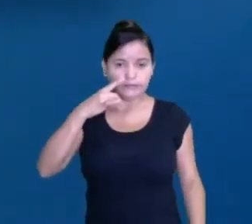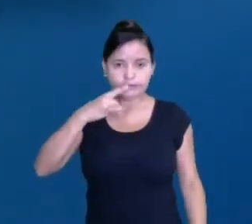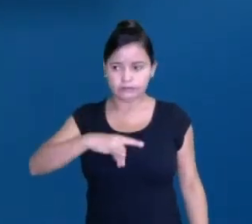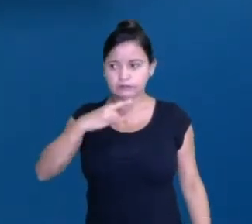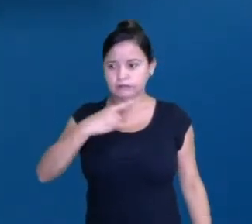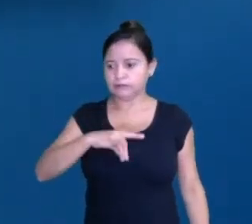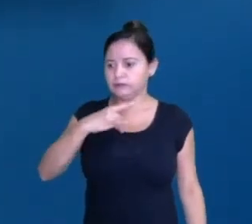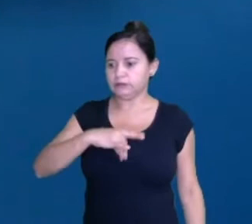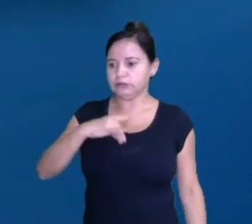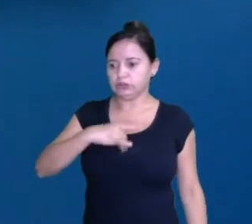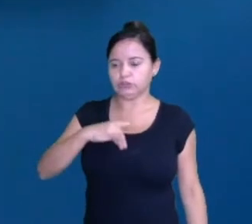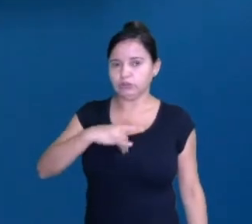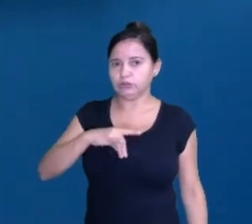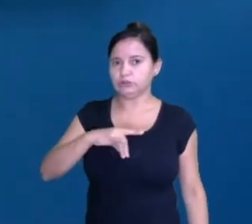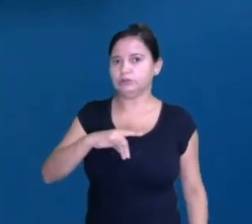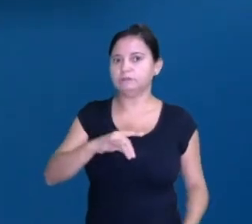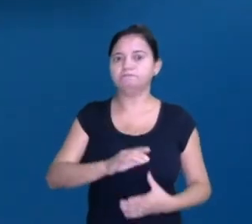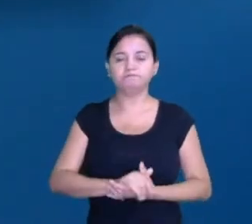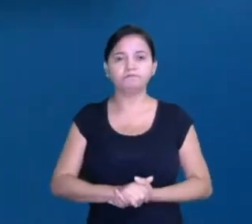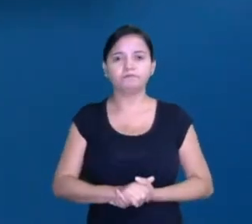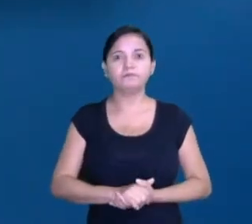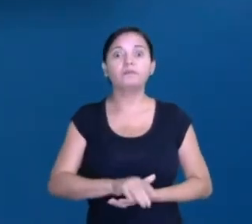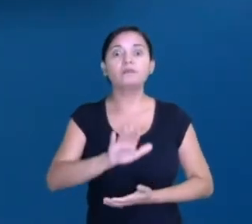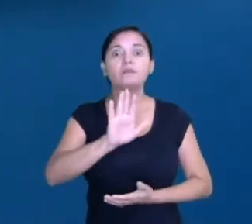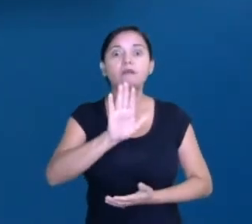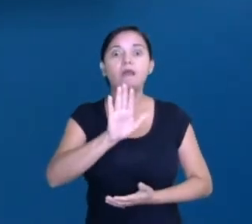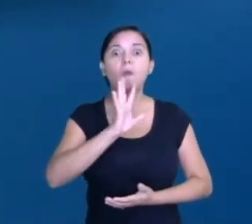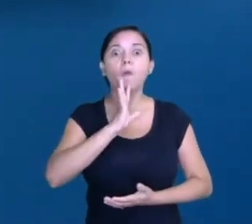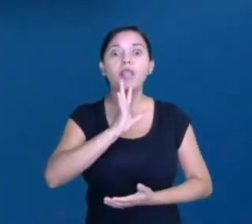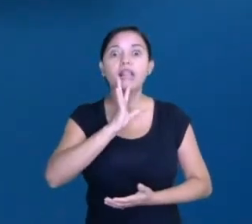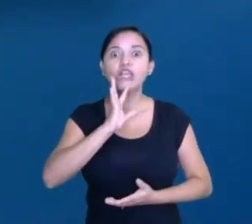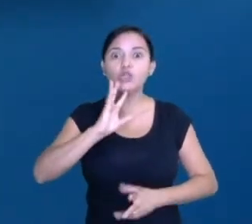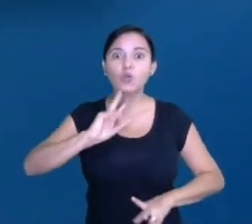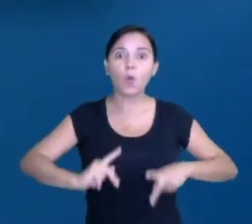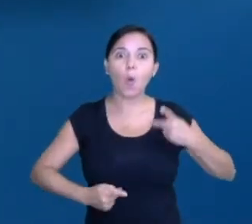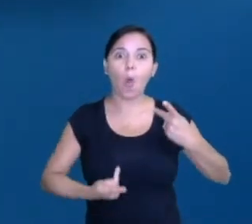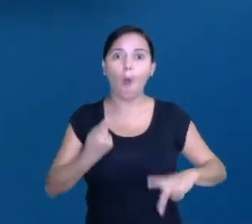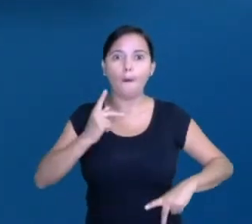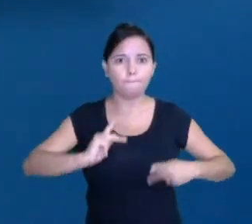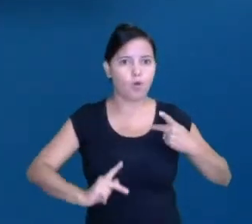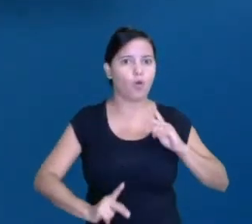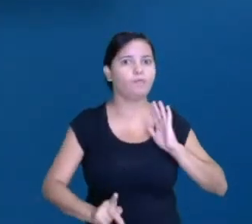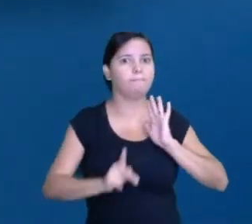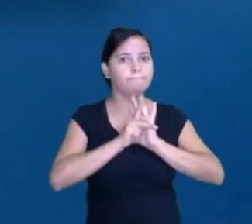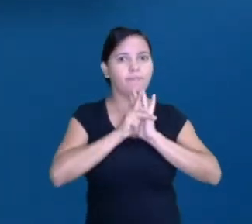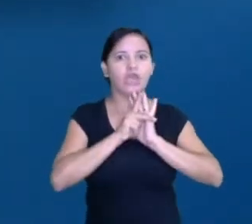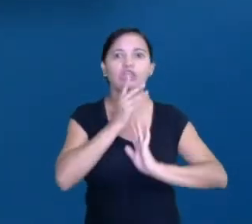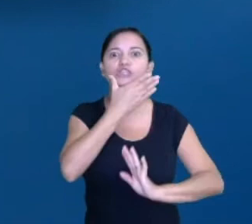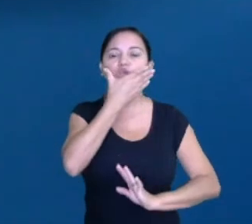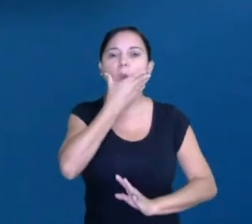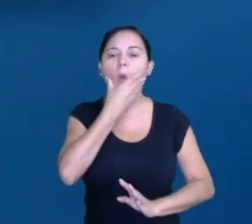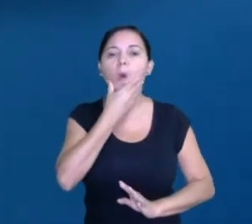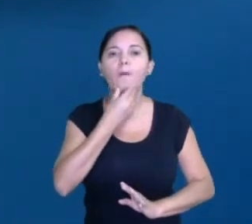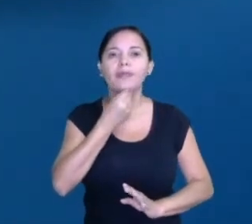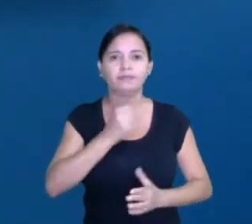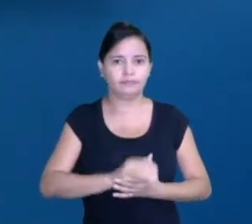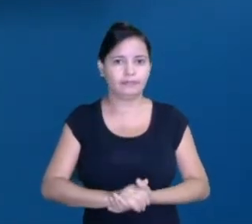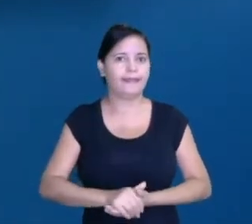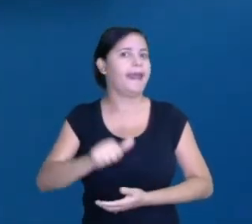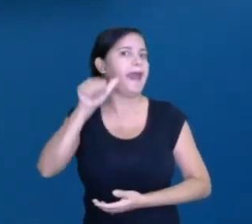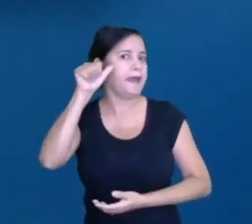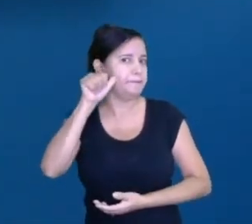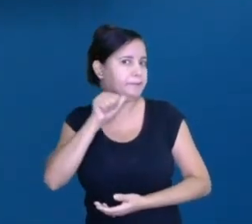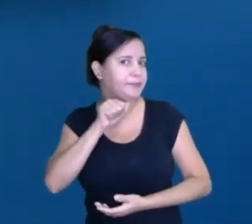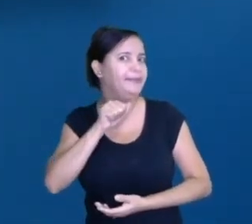que é conhecido de forma genérica como o hormônio masculino, tá? Lembrando, para ninguém aqui se assustar, a mulher